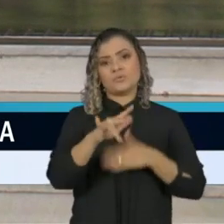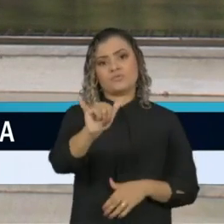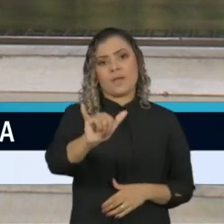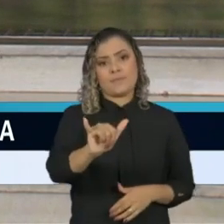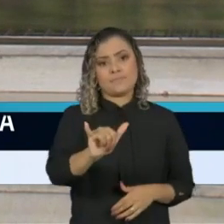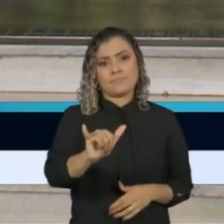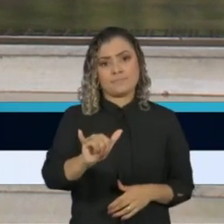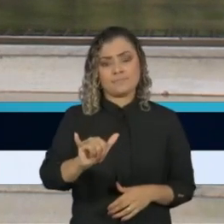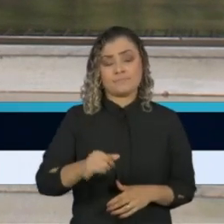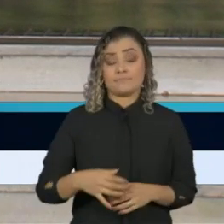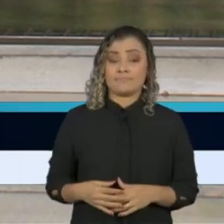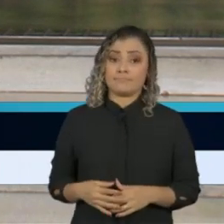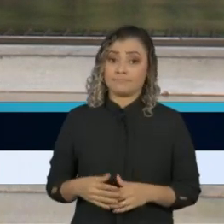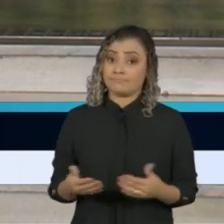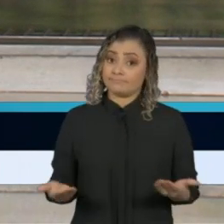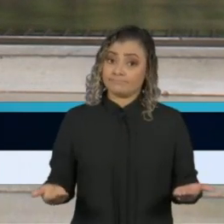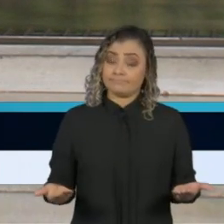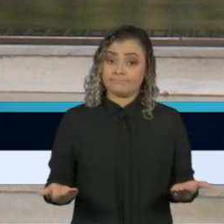perderão suas vidas.